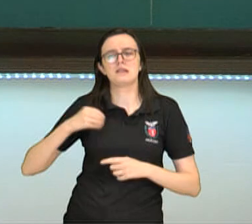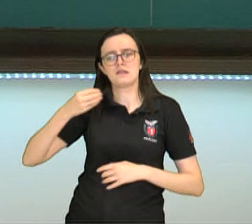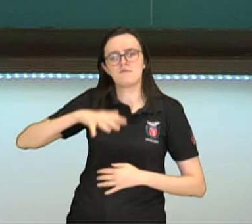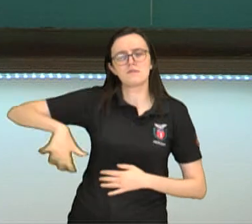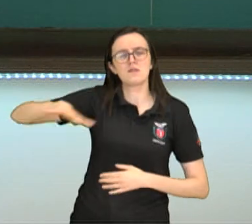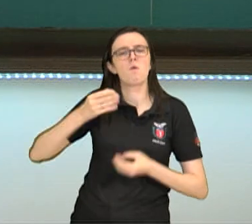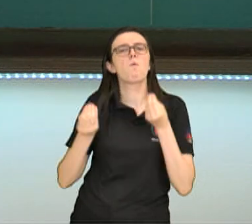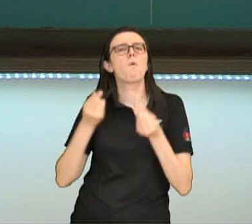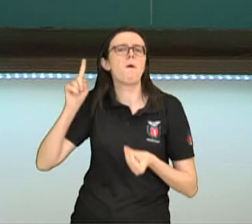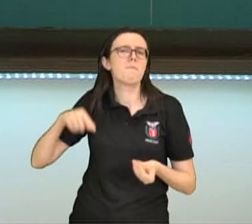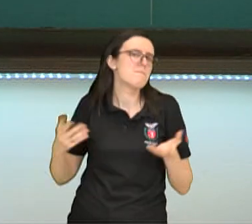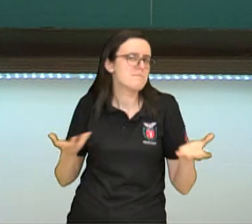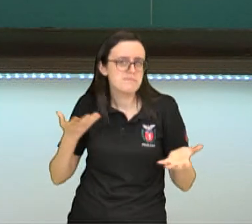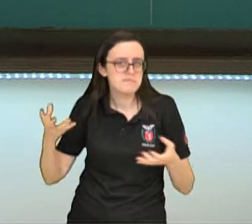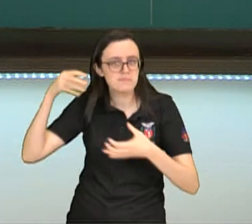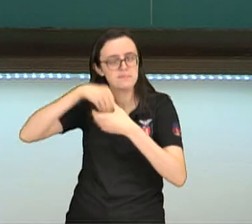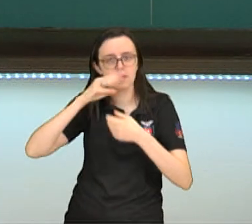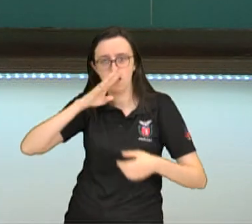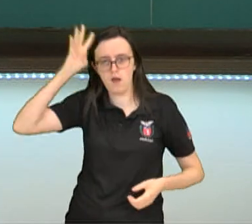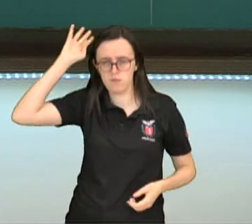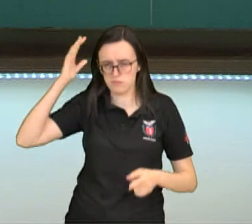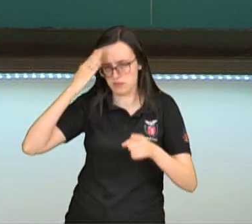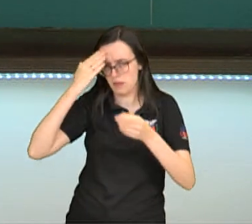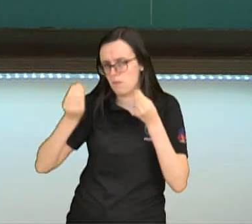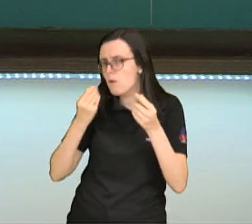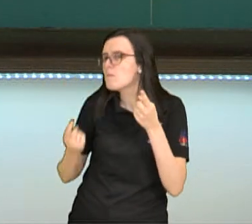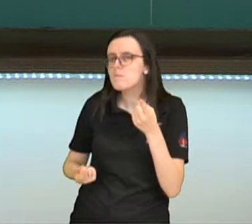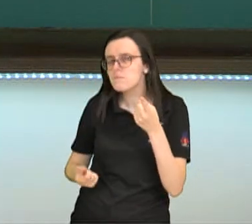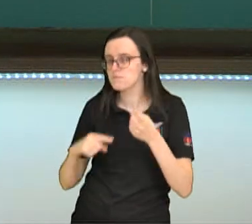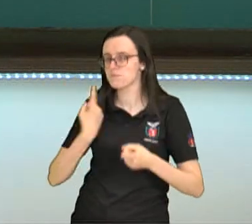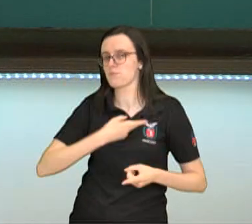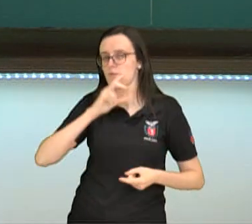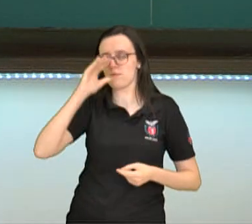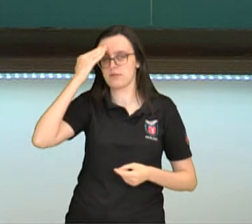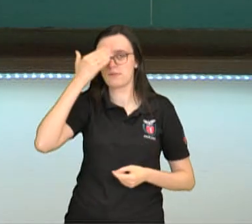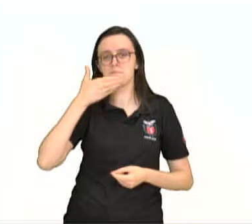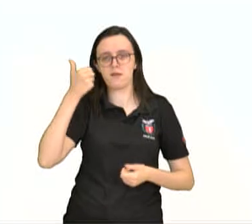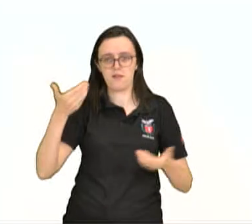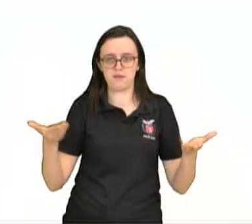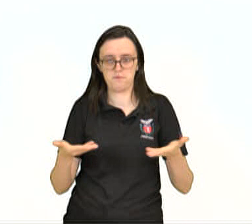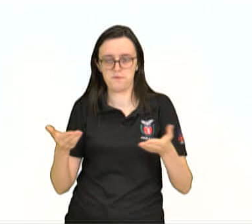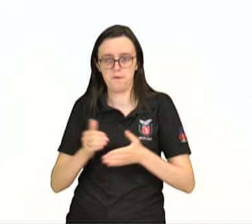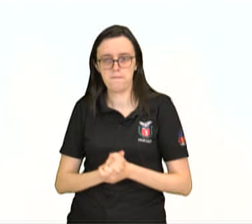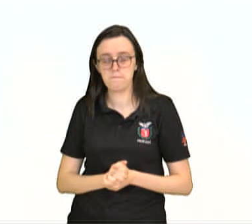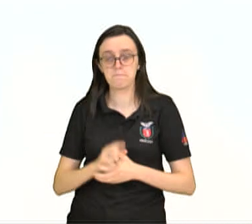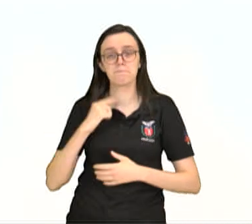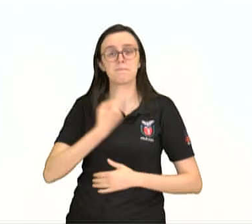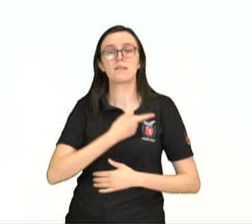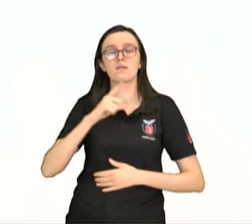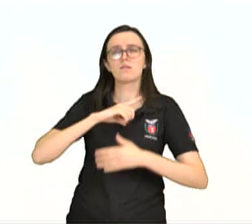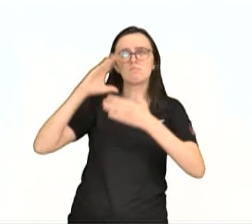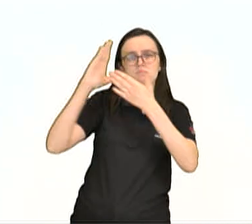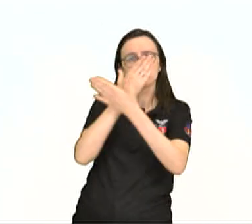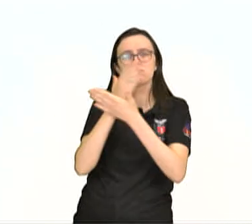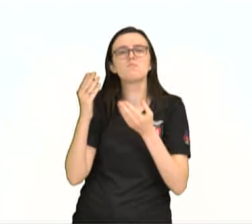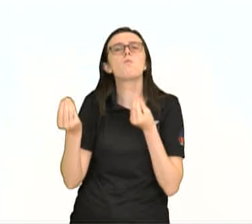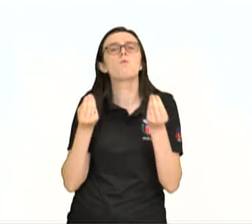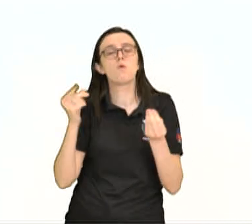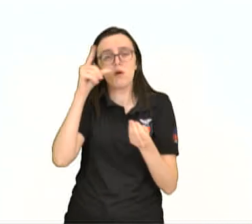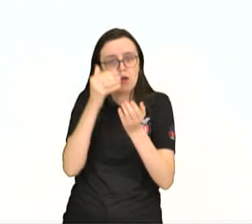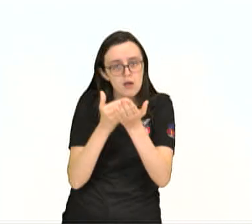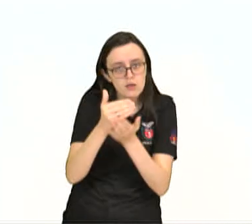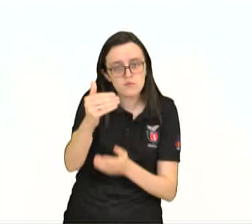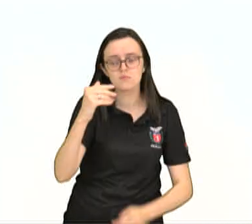classe social em Roma? Vocês fazem ideia? Então vamos entender melhor isso aqui. A gente tem a divisão social. Começa